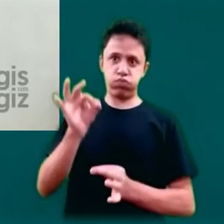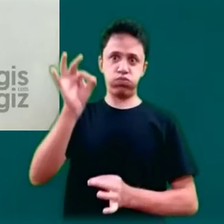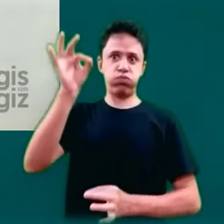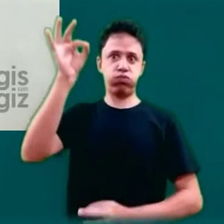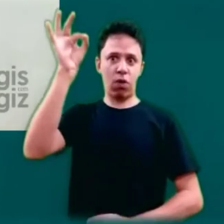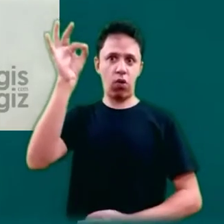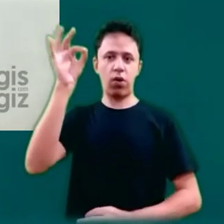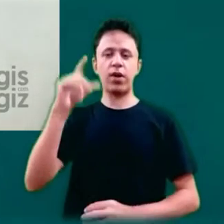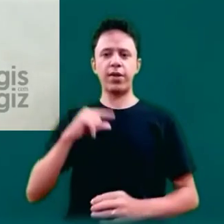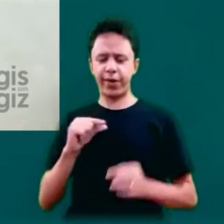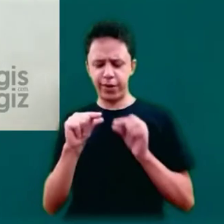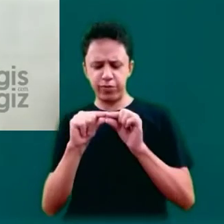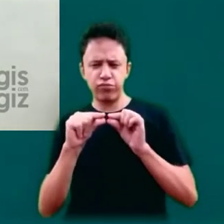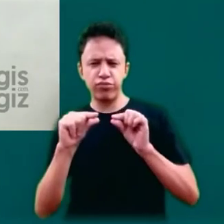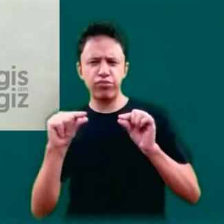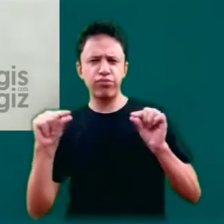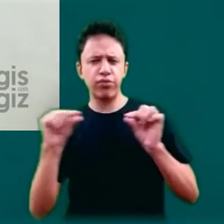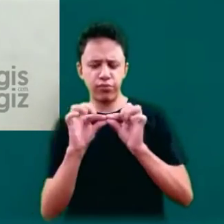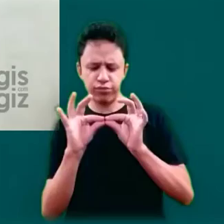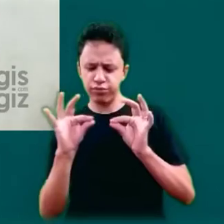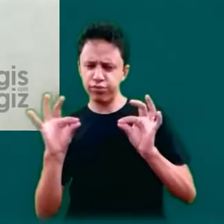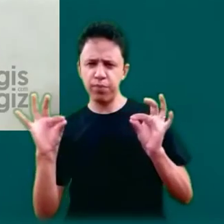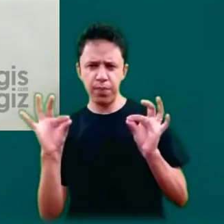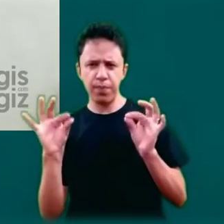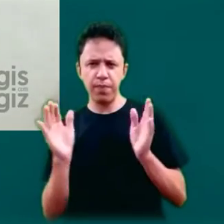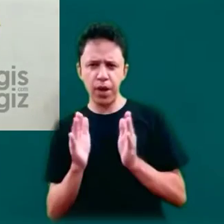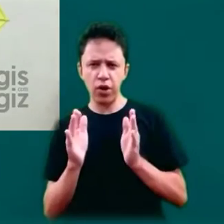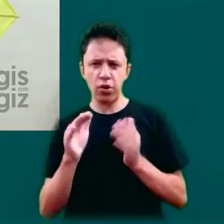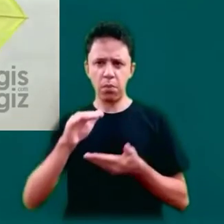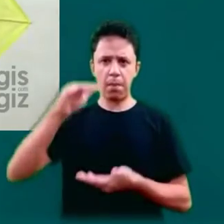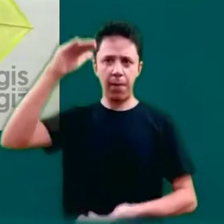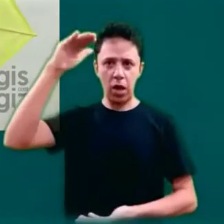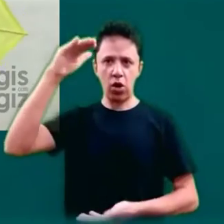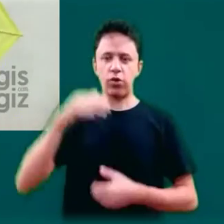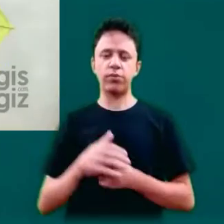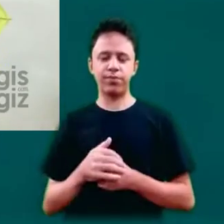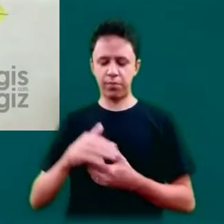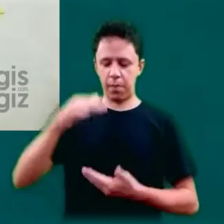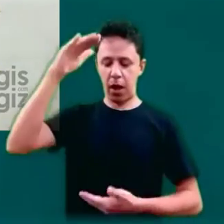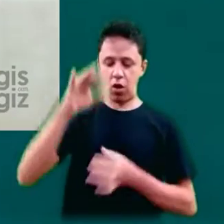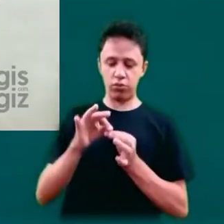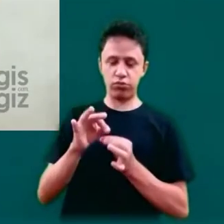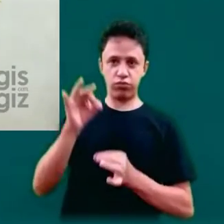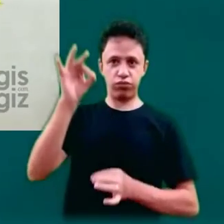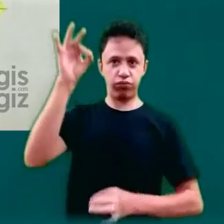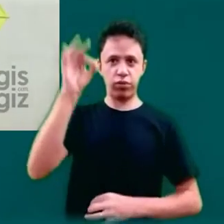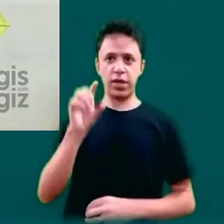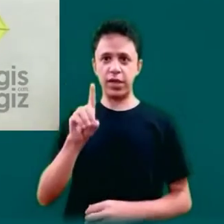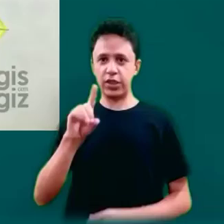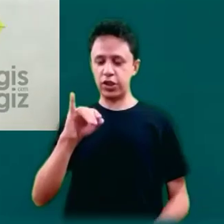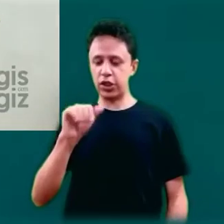que é maior e uma outra que é menor, tá? E aí nós chamamos então essa vareta maior